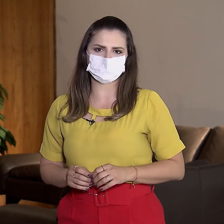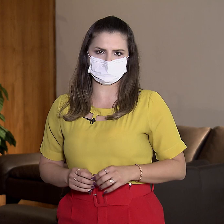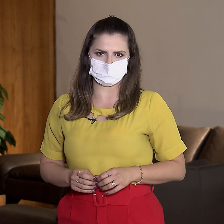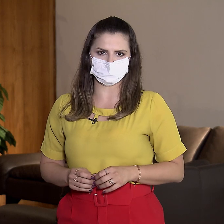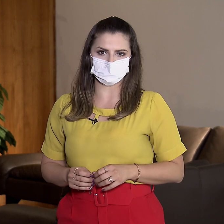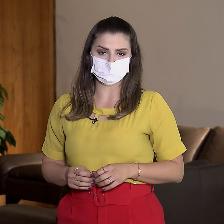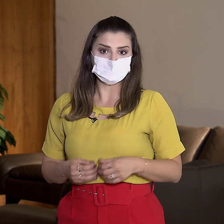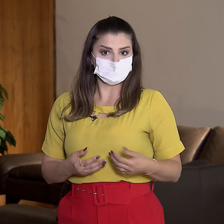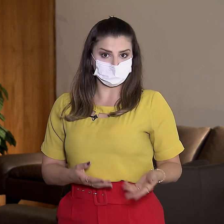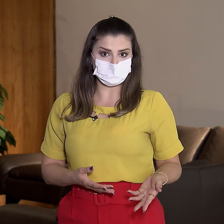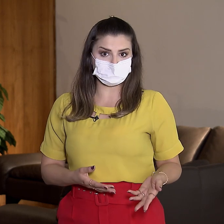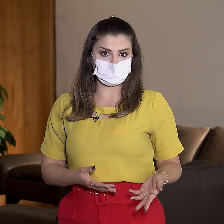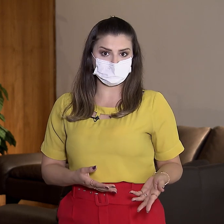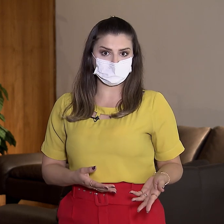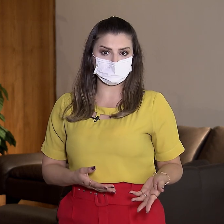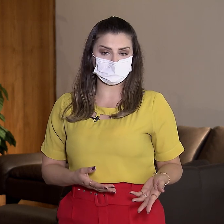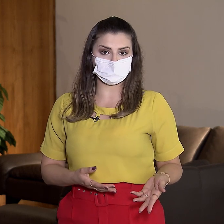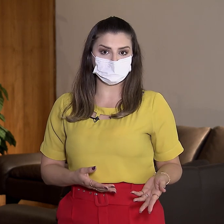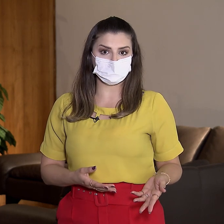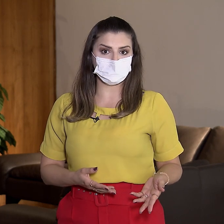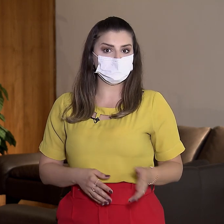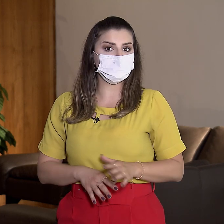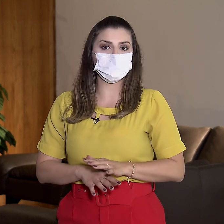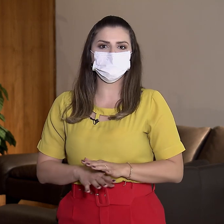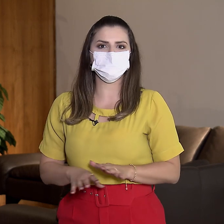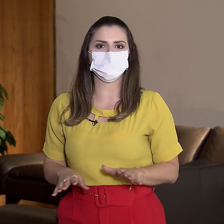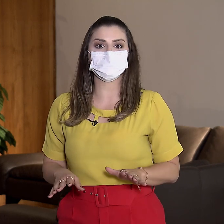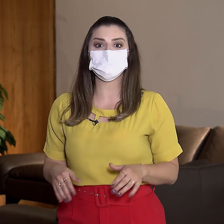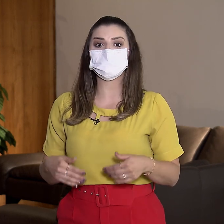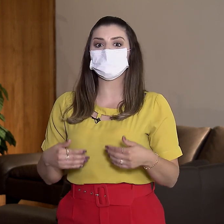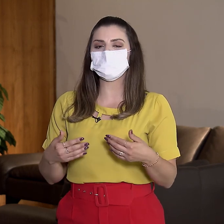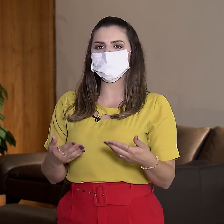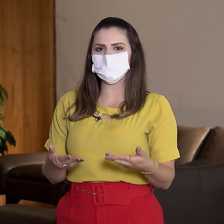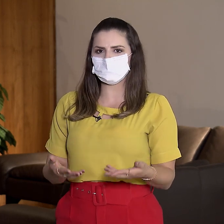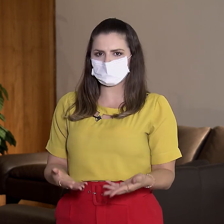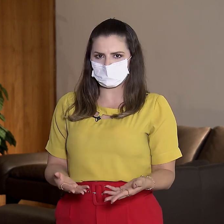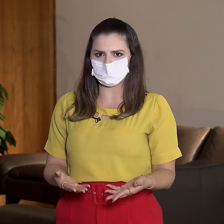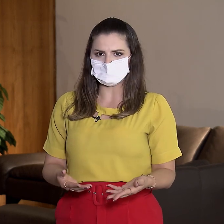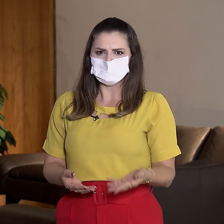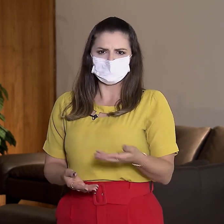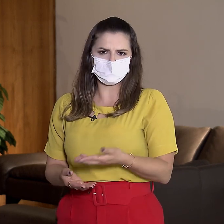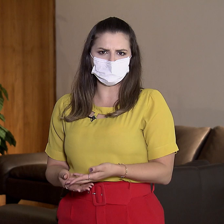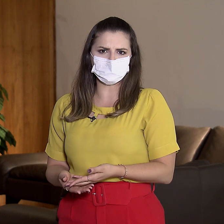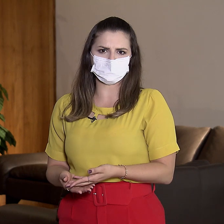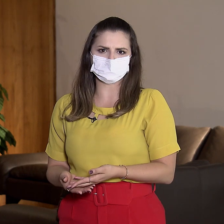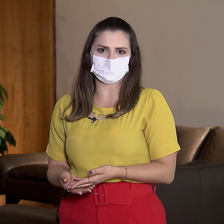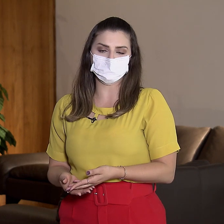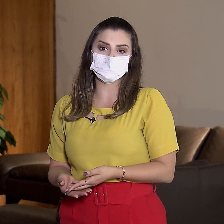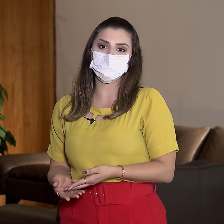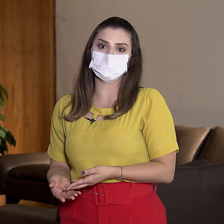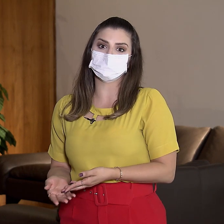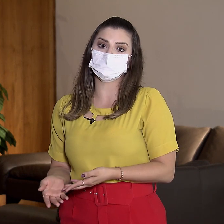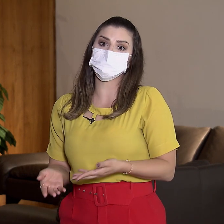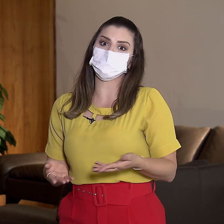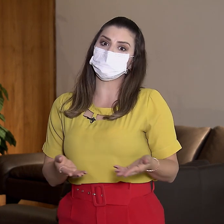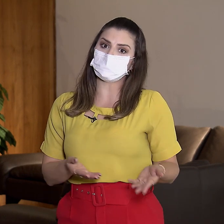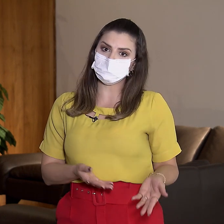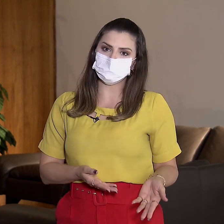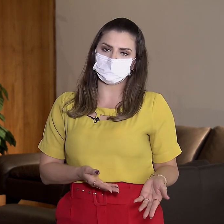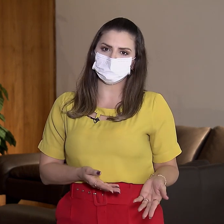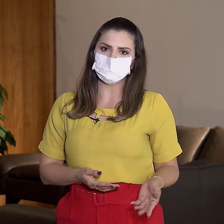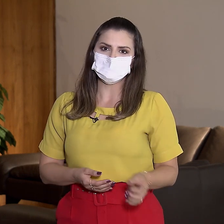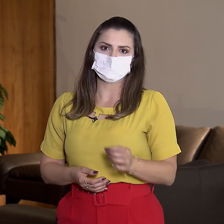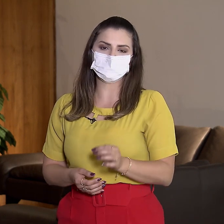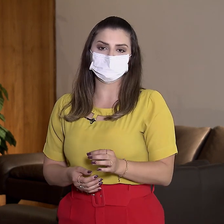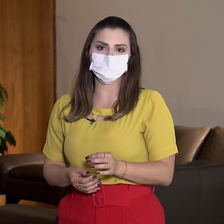extinguiu uma ação de despejo do processo a proprietário afirmou que não tinha mais interesse no aluguel e como o locatário não queria